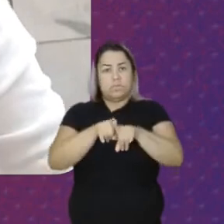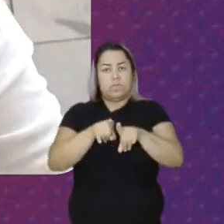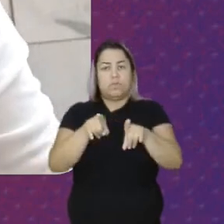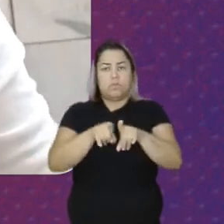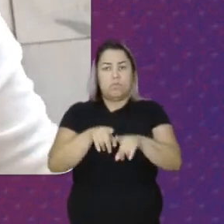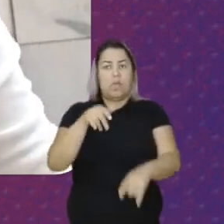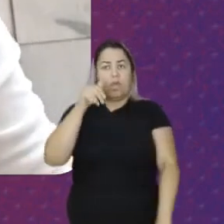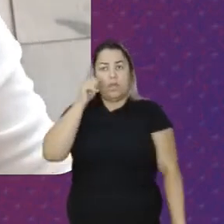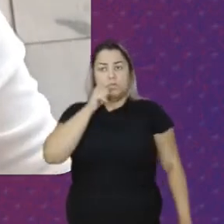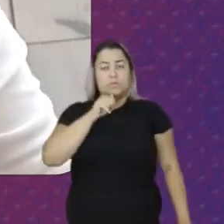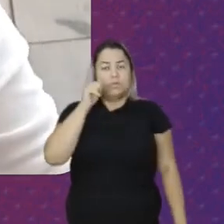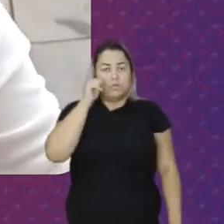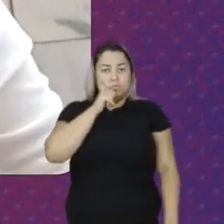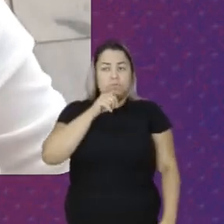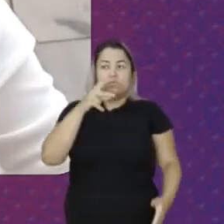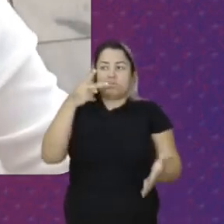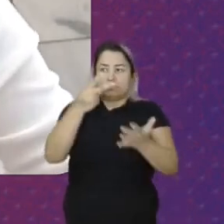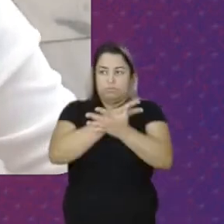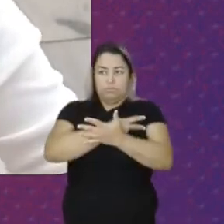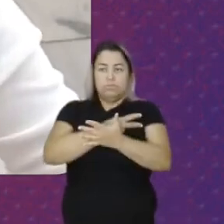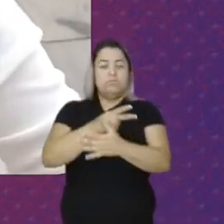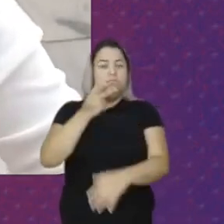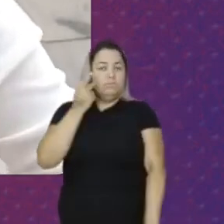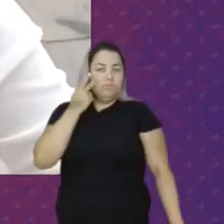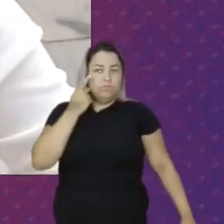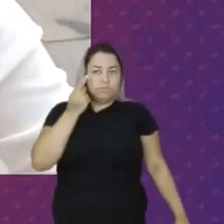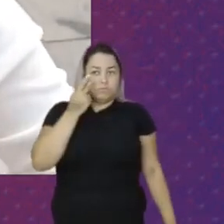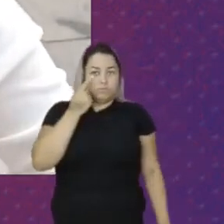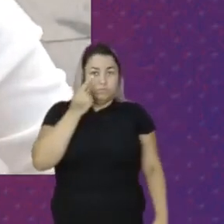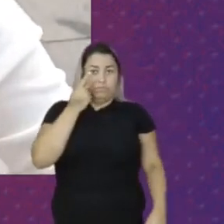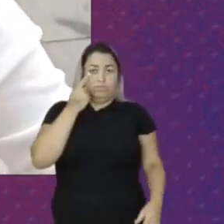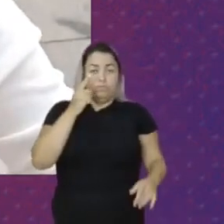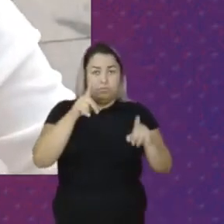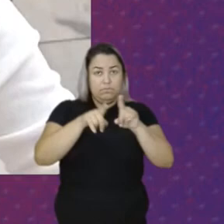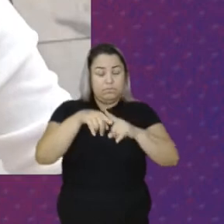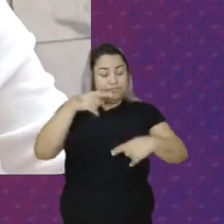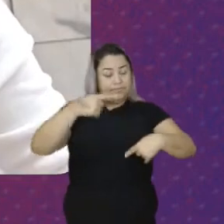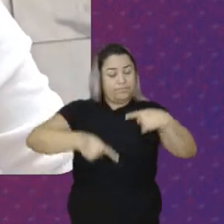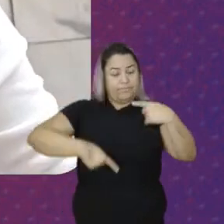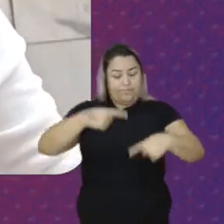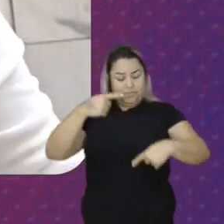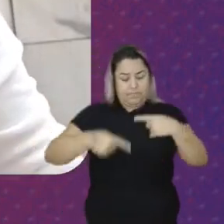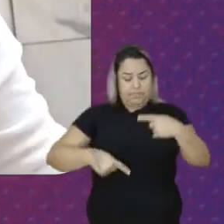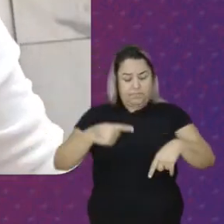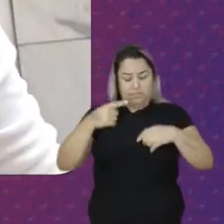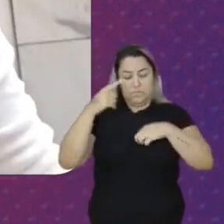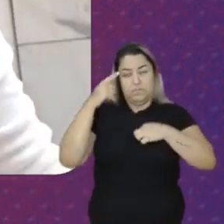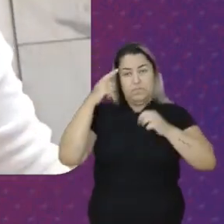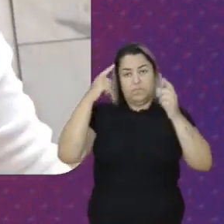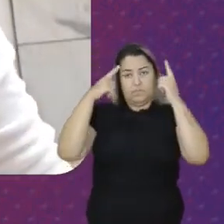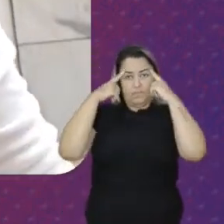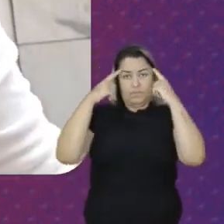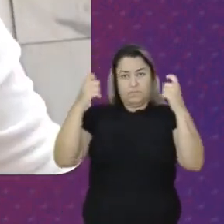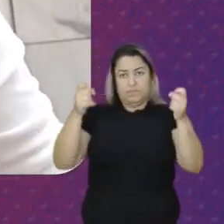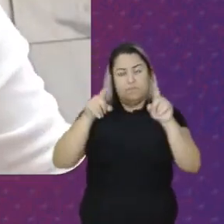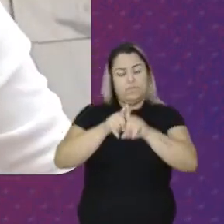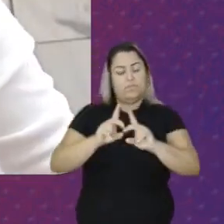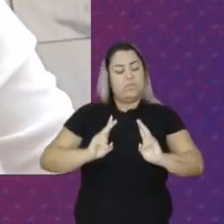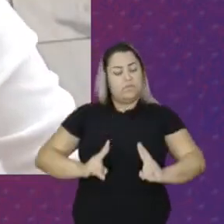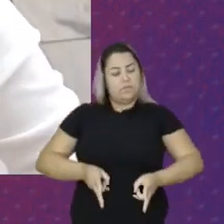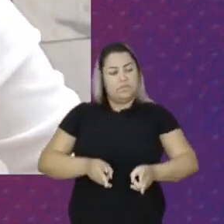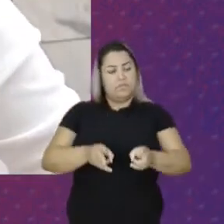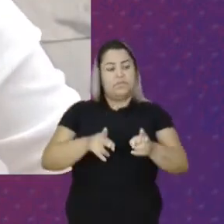as mulheres. É comum que se debata a criminalização da violência política de gênero sempre a partir